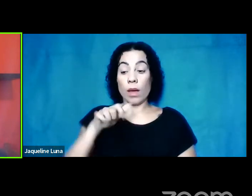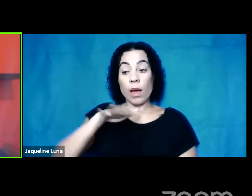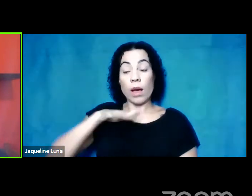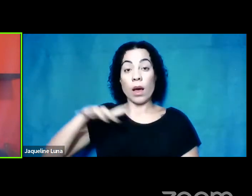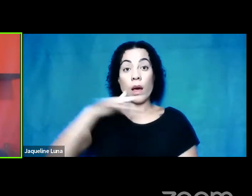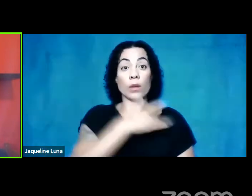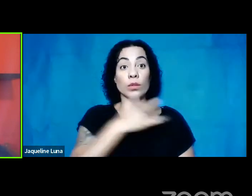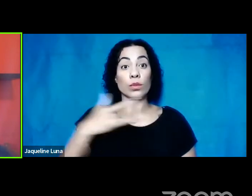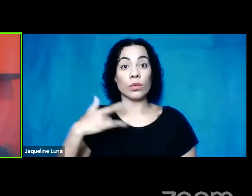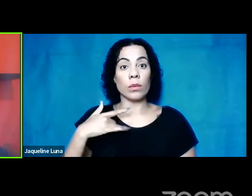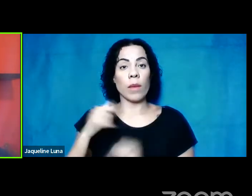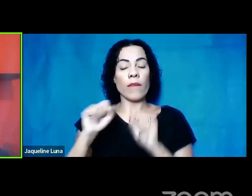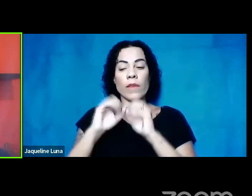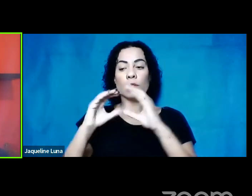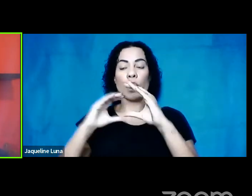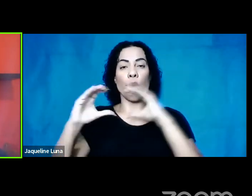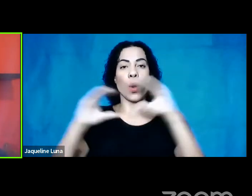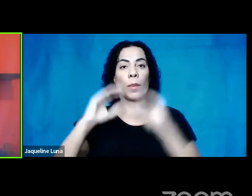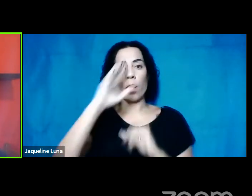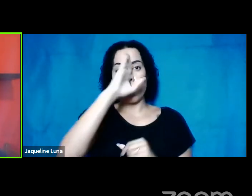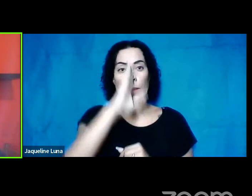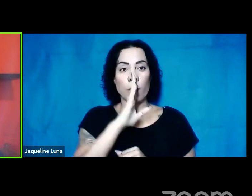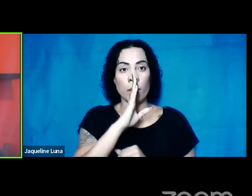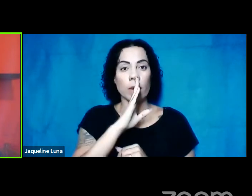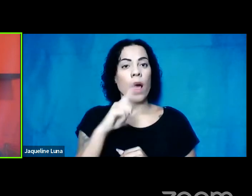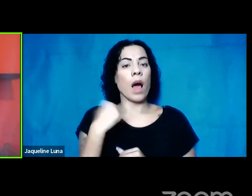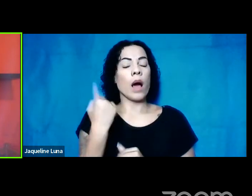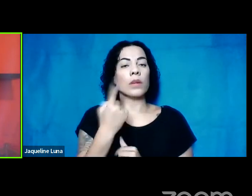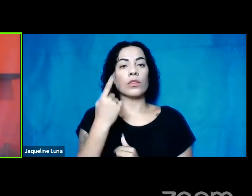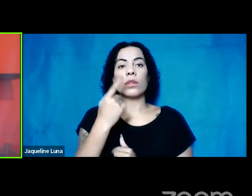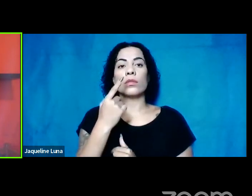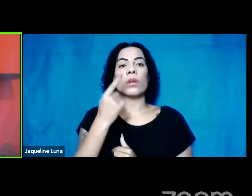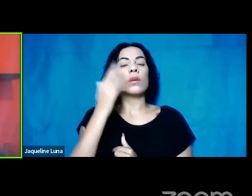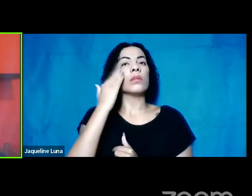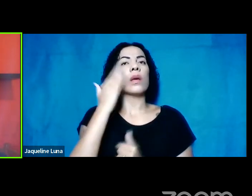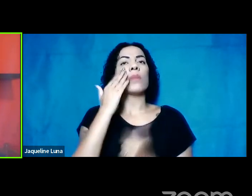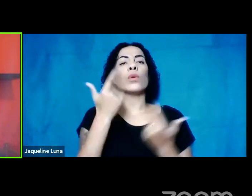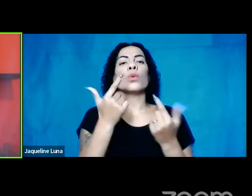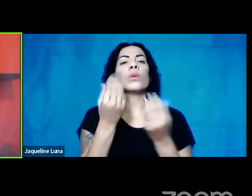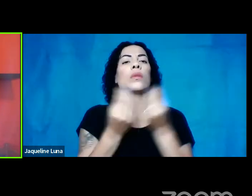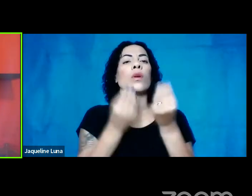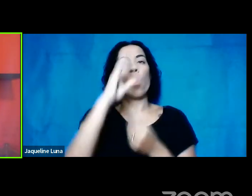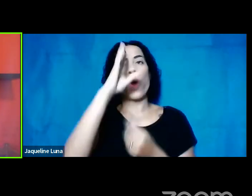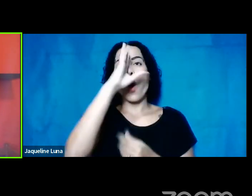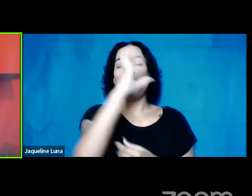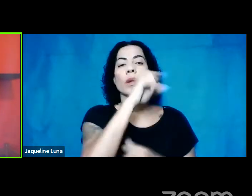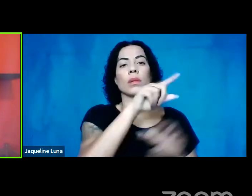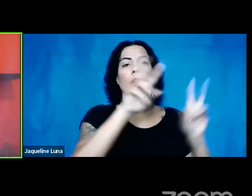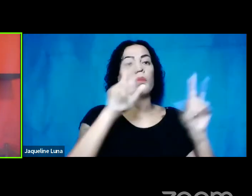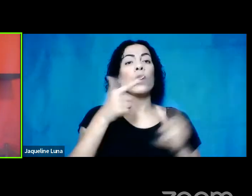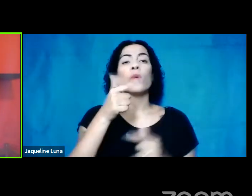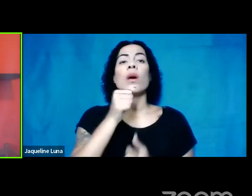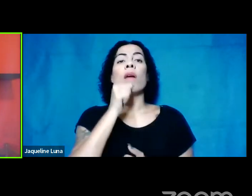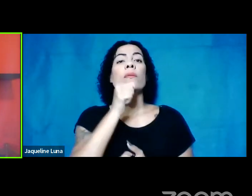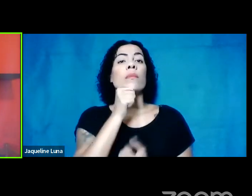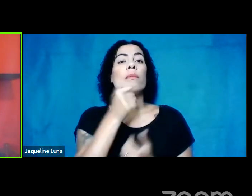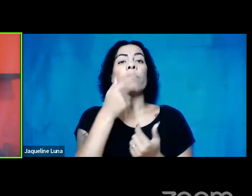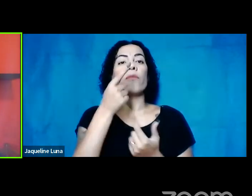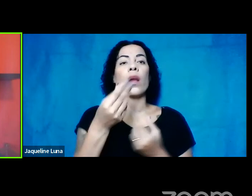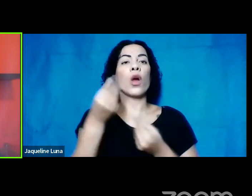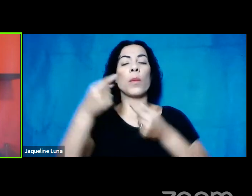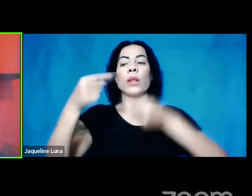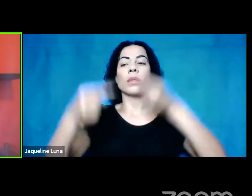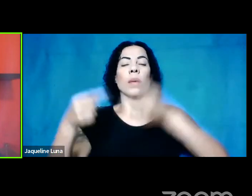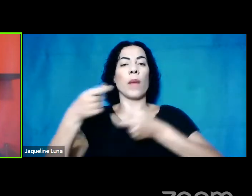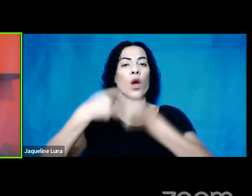comunicação pública, sabemos que é impossível compreender aquela pauta, aquele fato, né? Então, assim, não falava sobre o debate de economia de escala, não